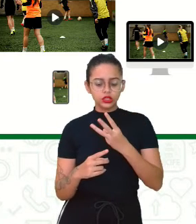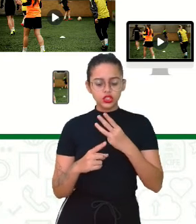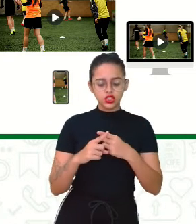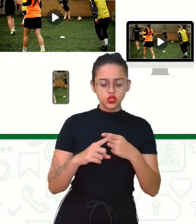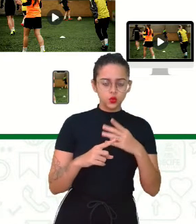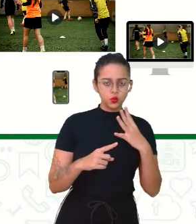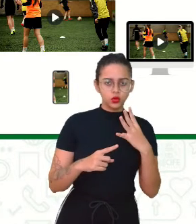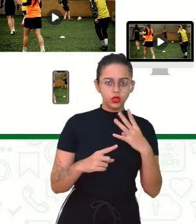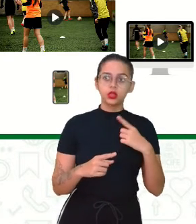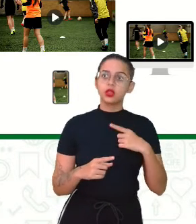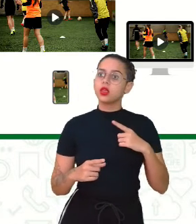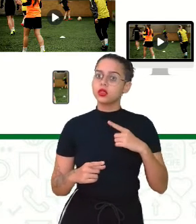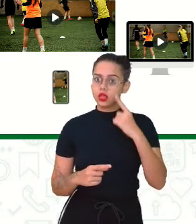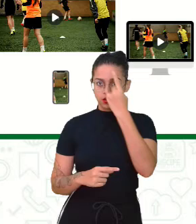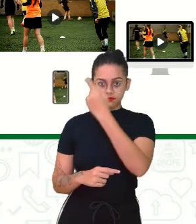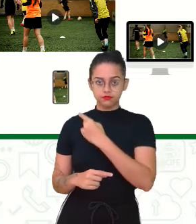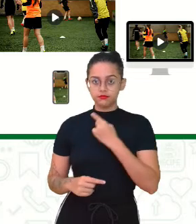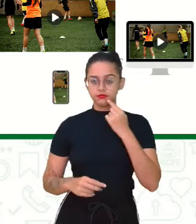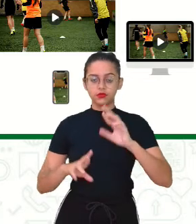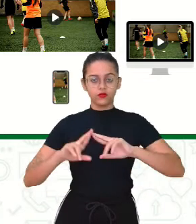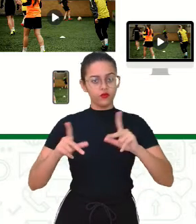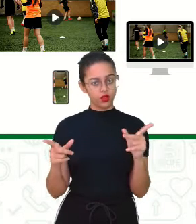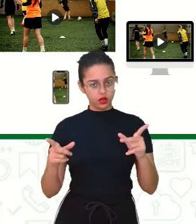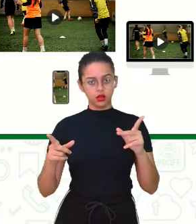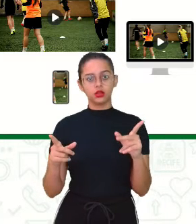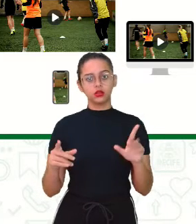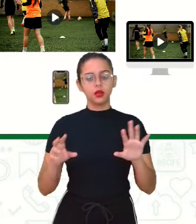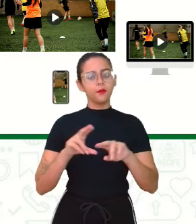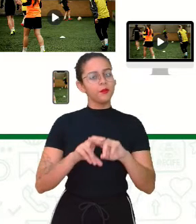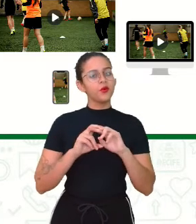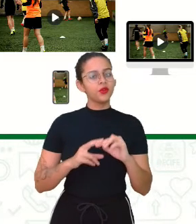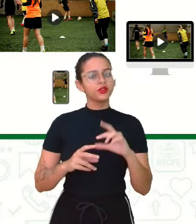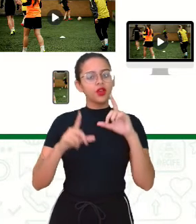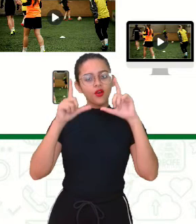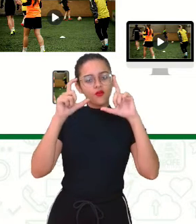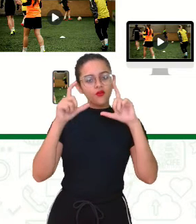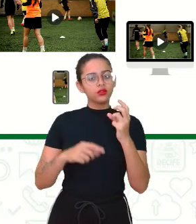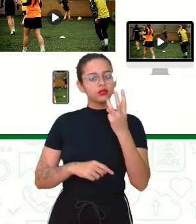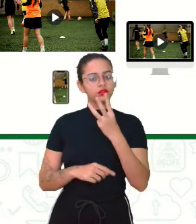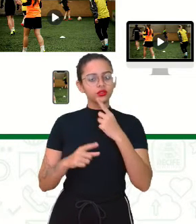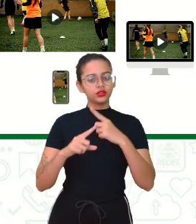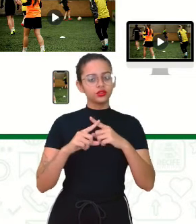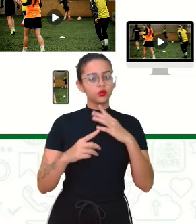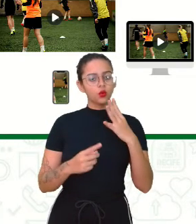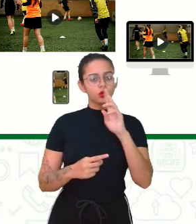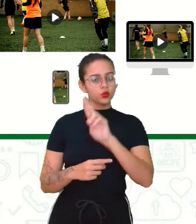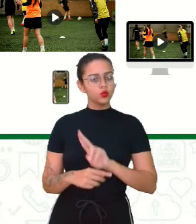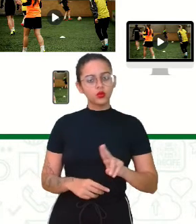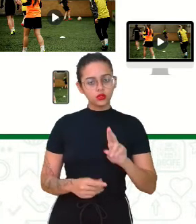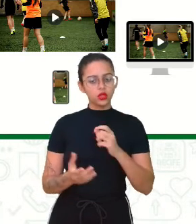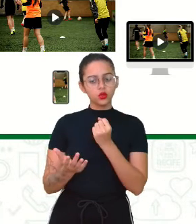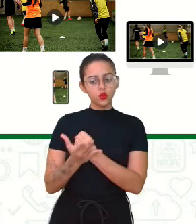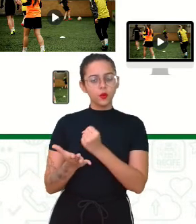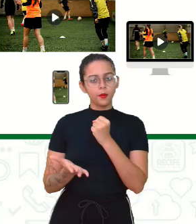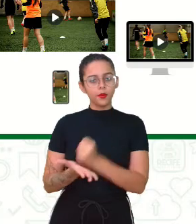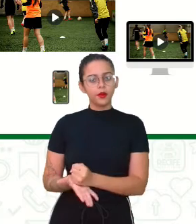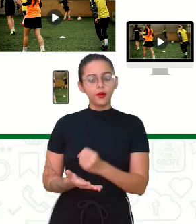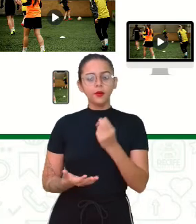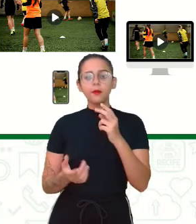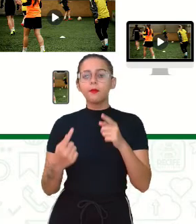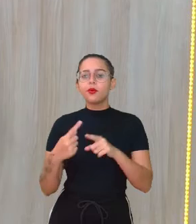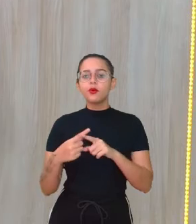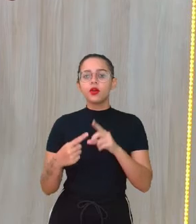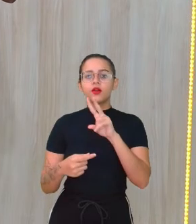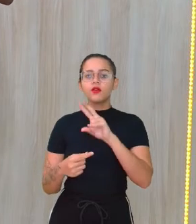imagem distorcida do rosto da gente. Então, por isso que a foto 3x4 é utilizada em documentos, porque ela vai